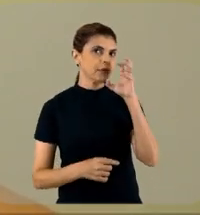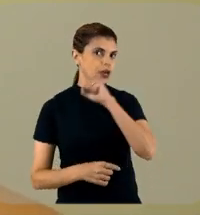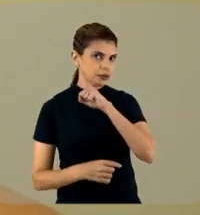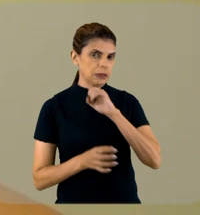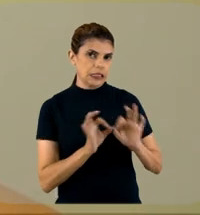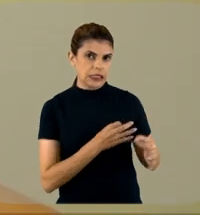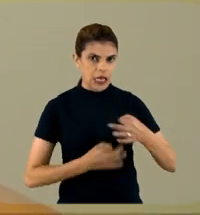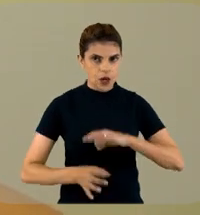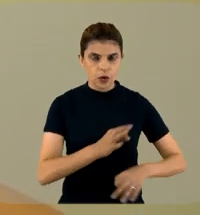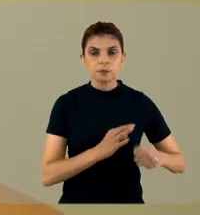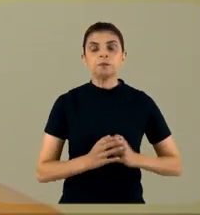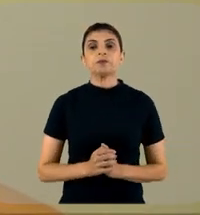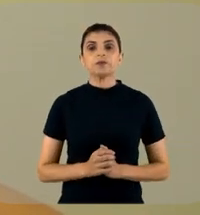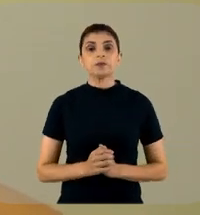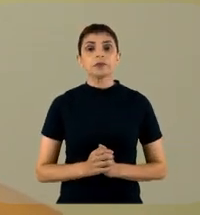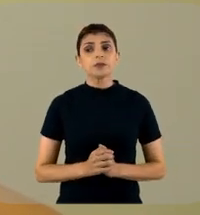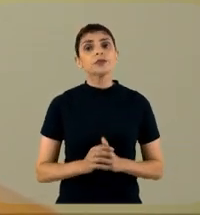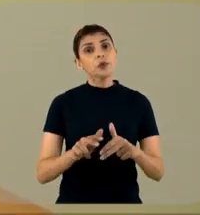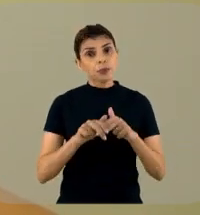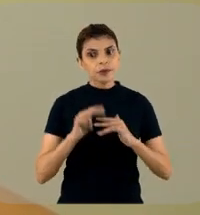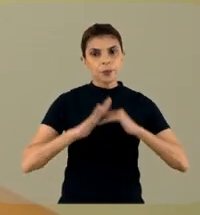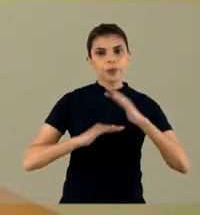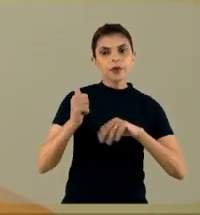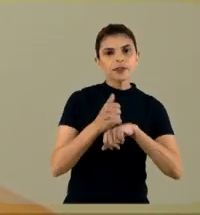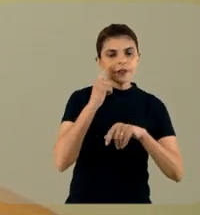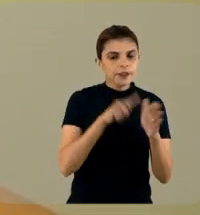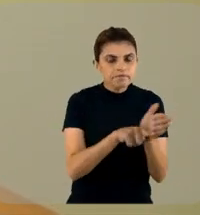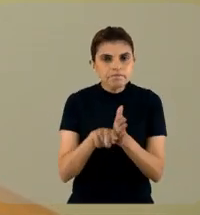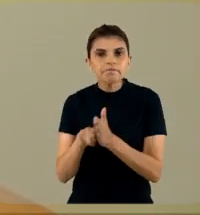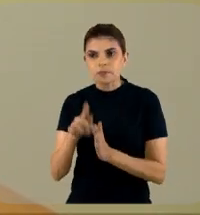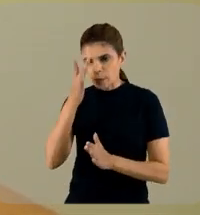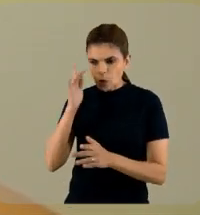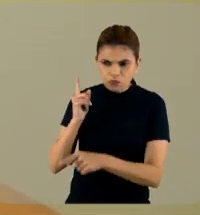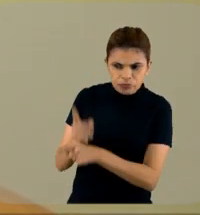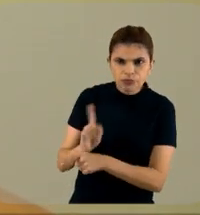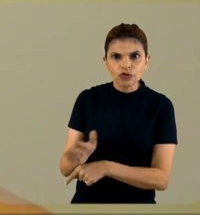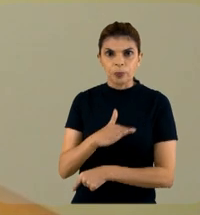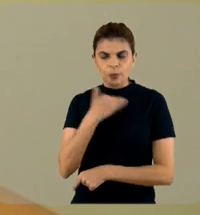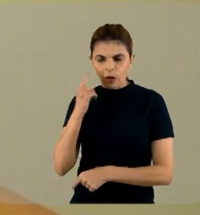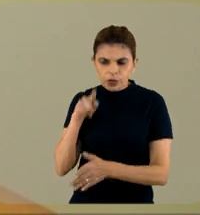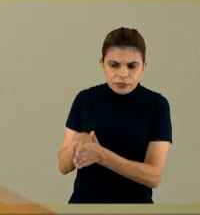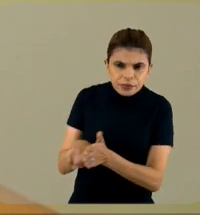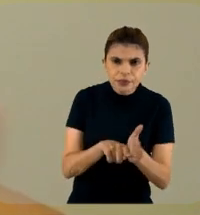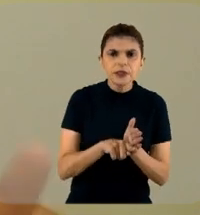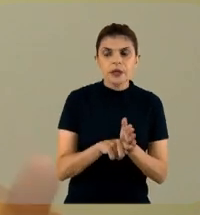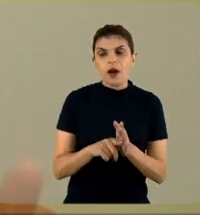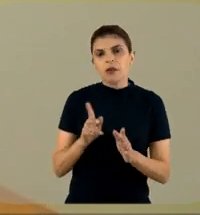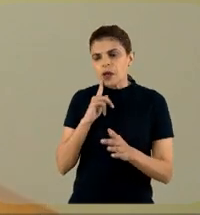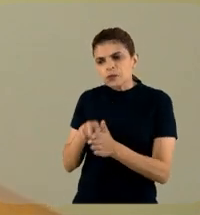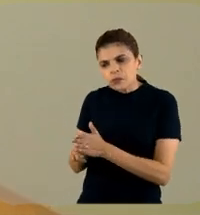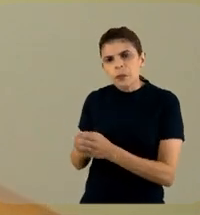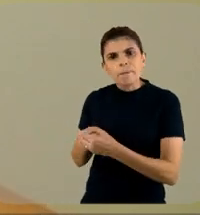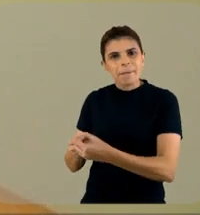eh entre as células então ah isso levou alguns profissionais a tomar a a refletir né a reavaliar as condutas Ali na beira